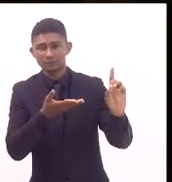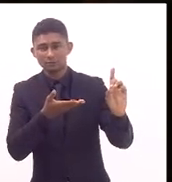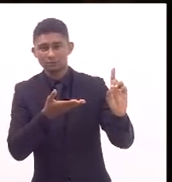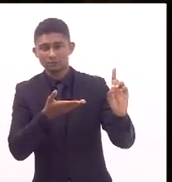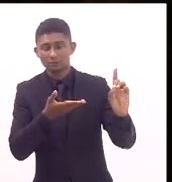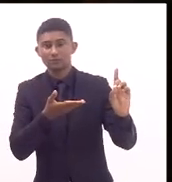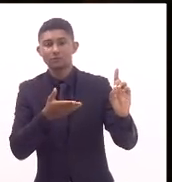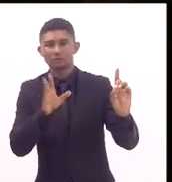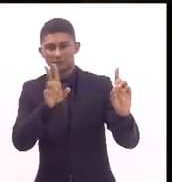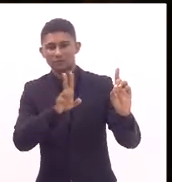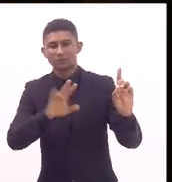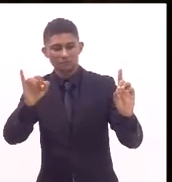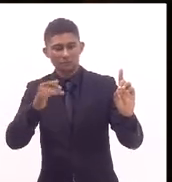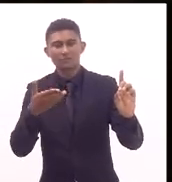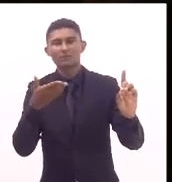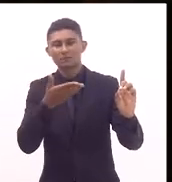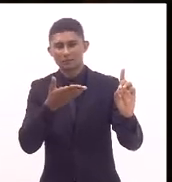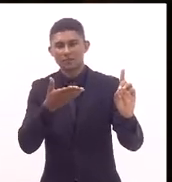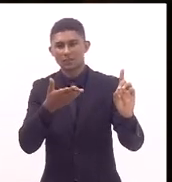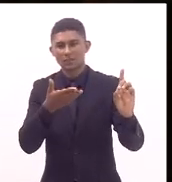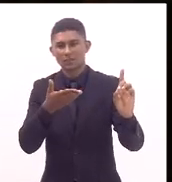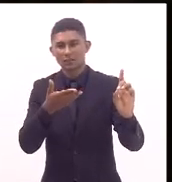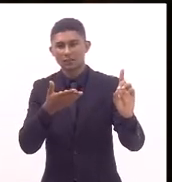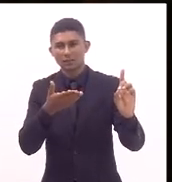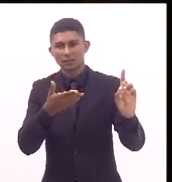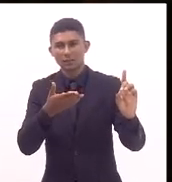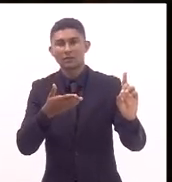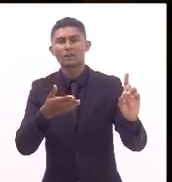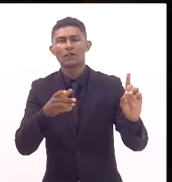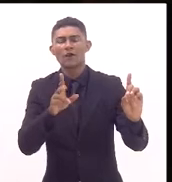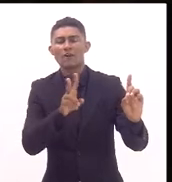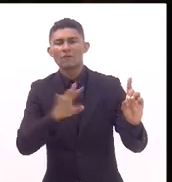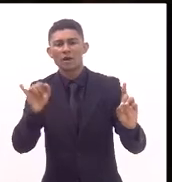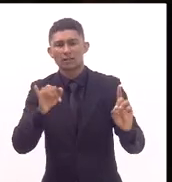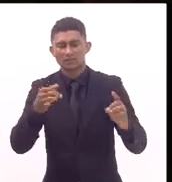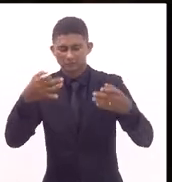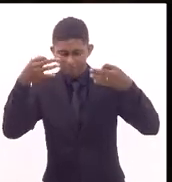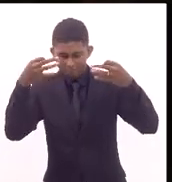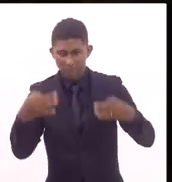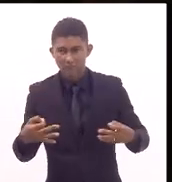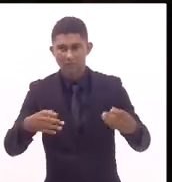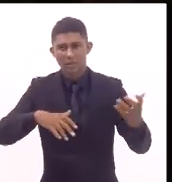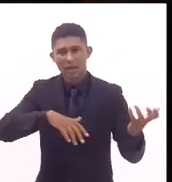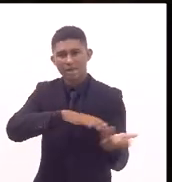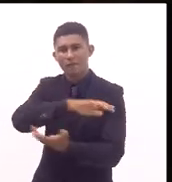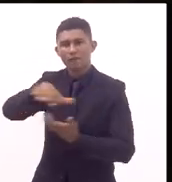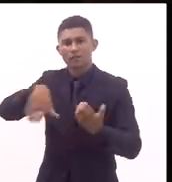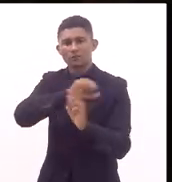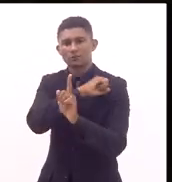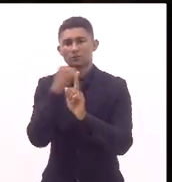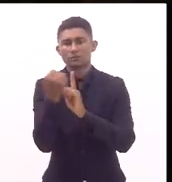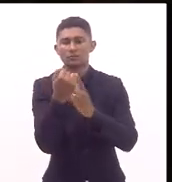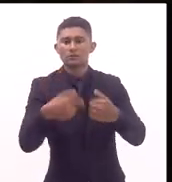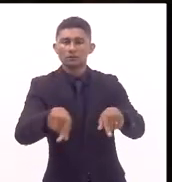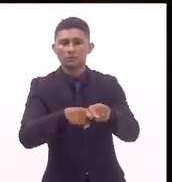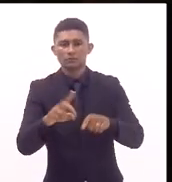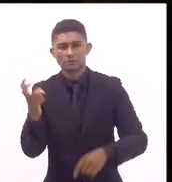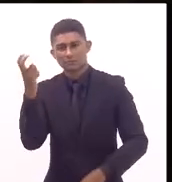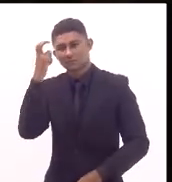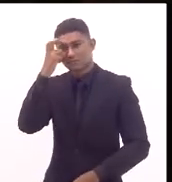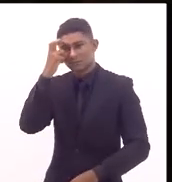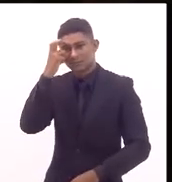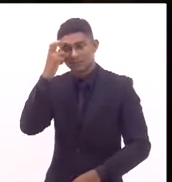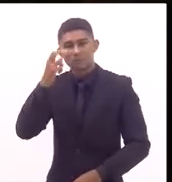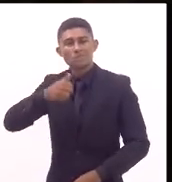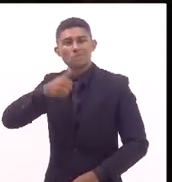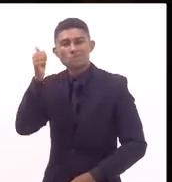será a pessoa que levantar essa bandeira da maior revolução social e cultural feita